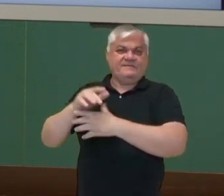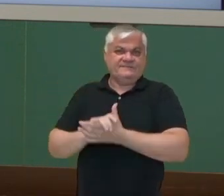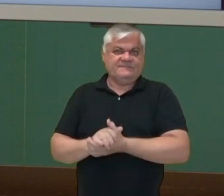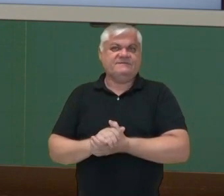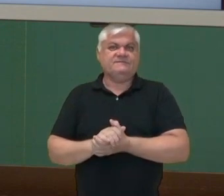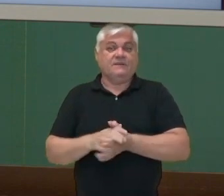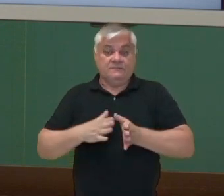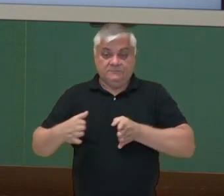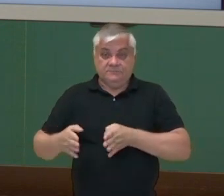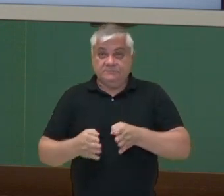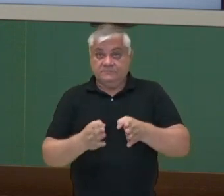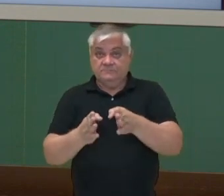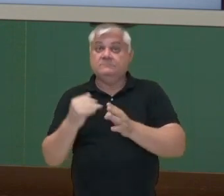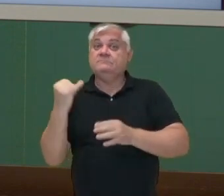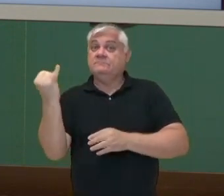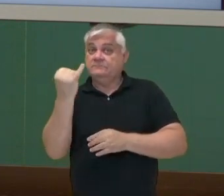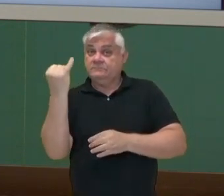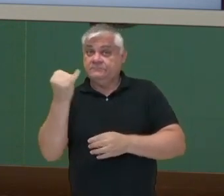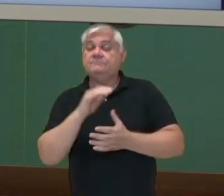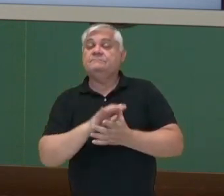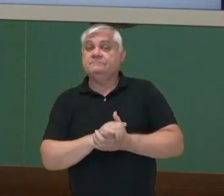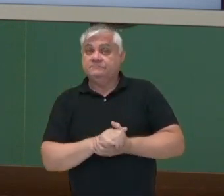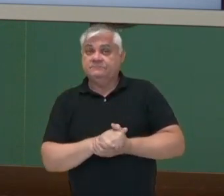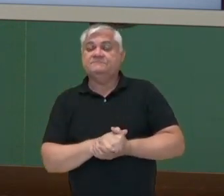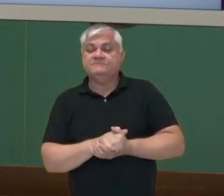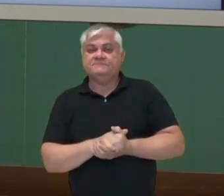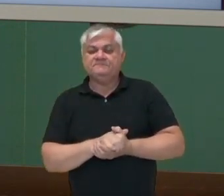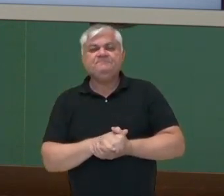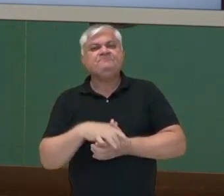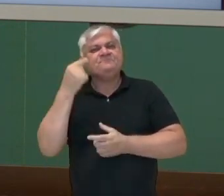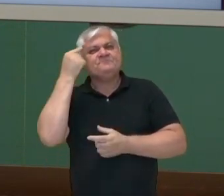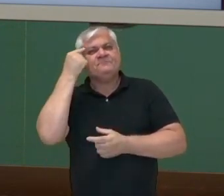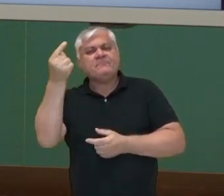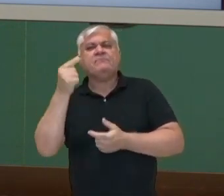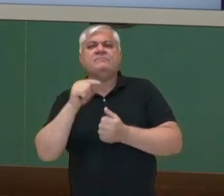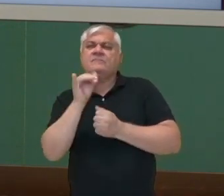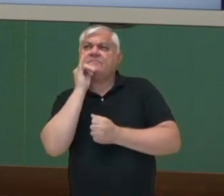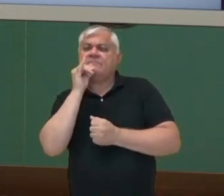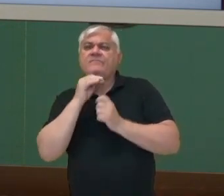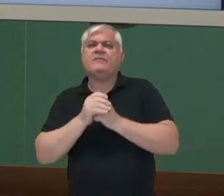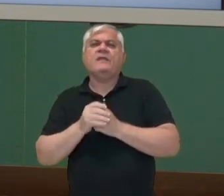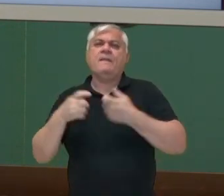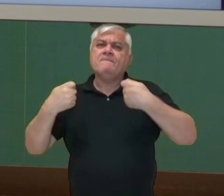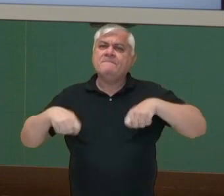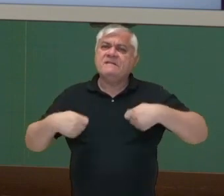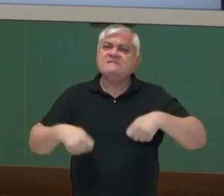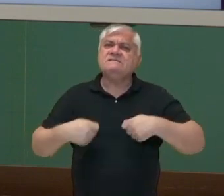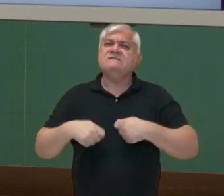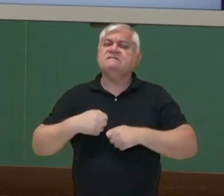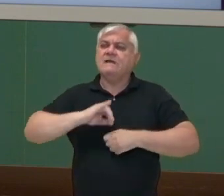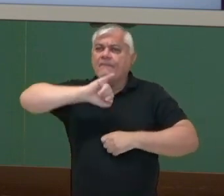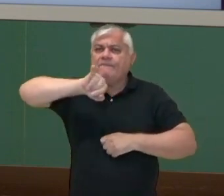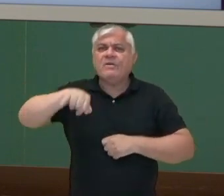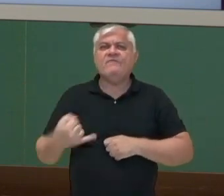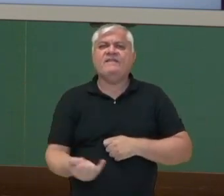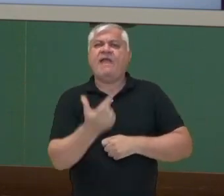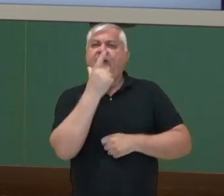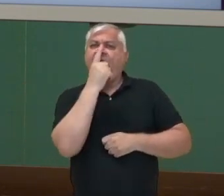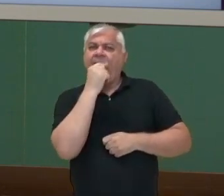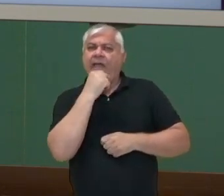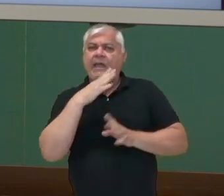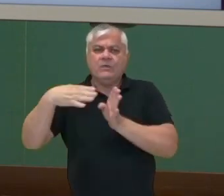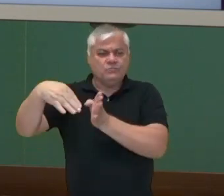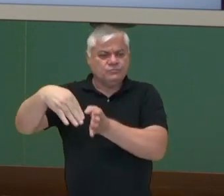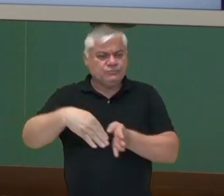são importantes. Tanto a gente tendo aquela ideia de captação da água para consumo, mas também